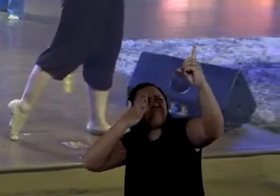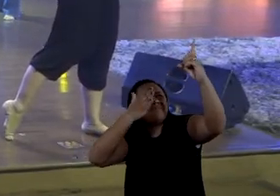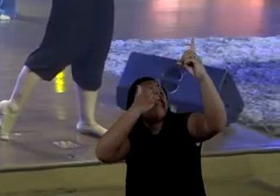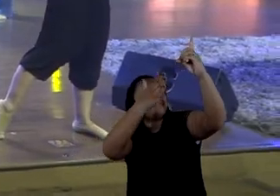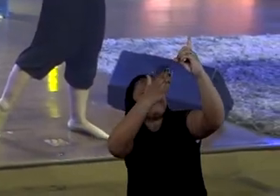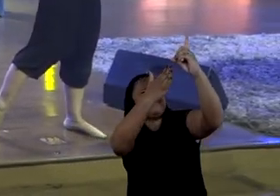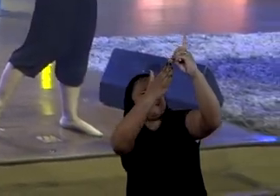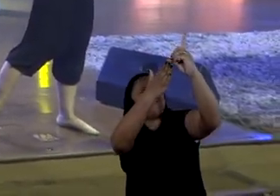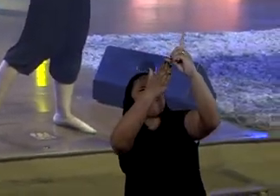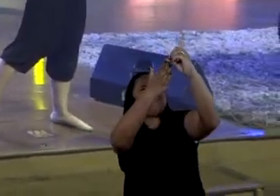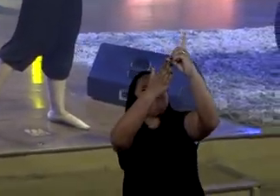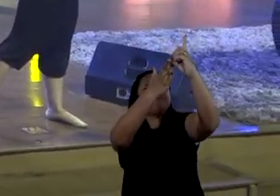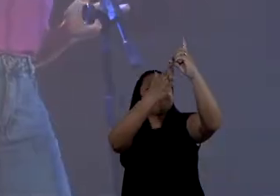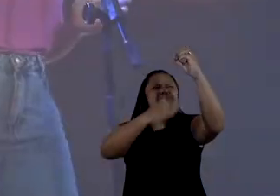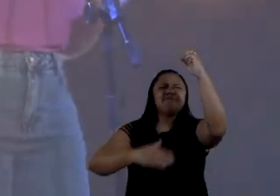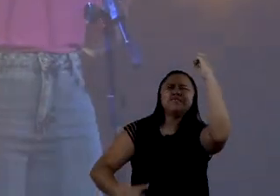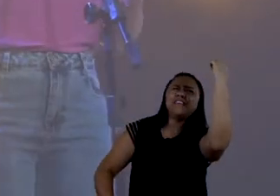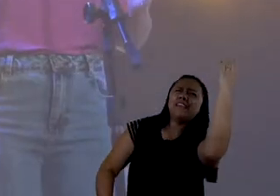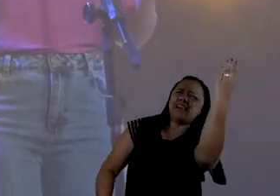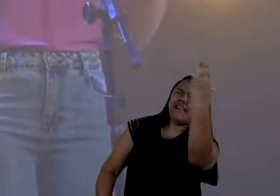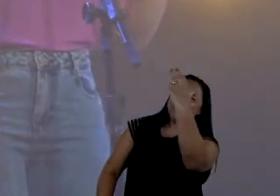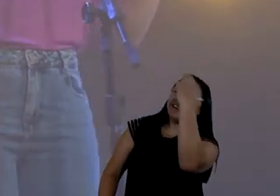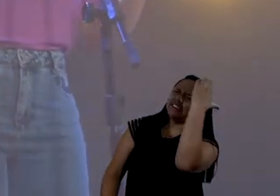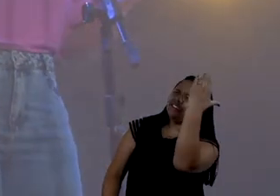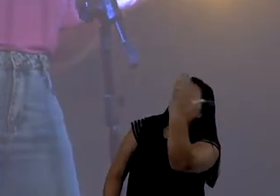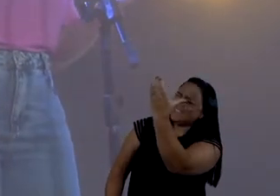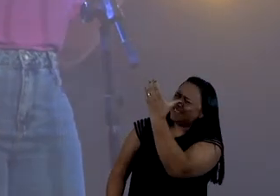eu olho para o alto.